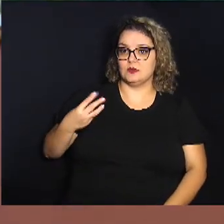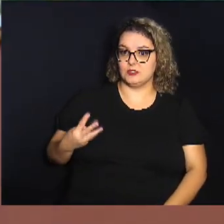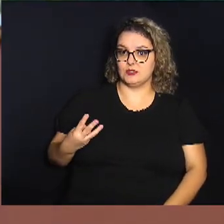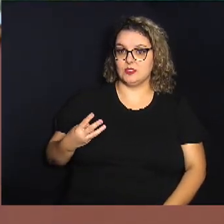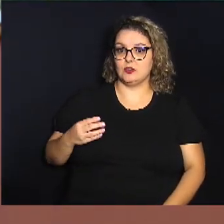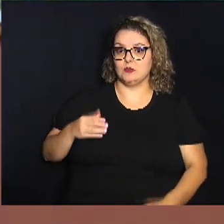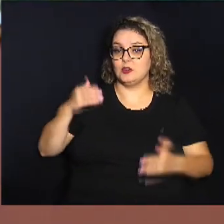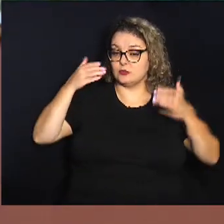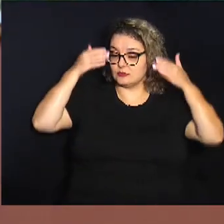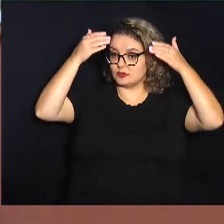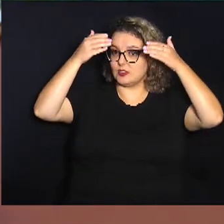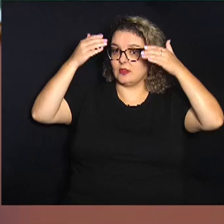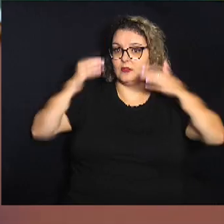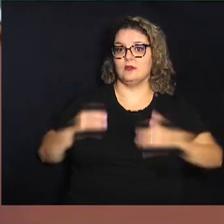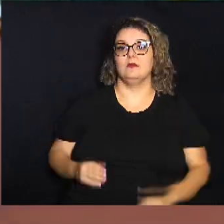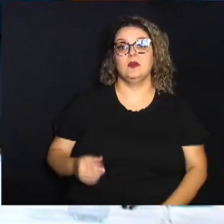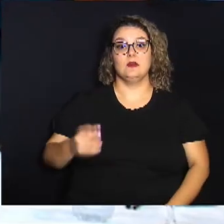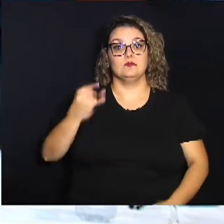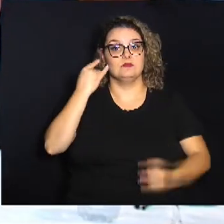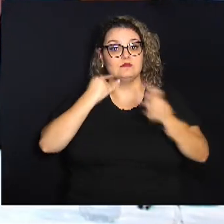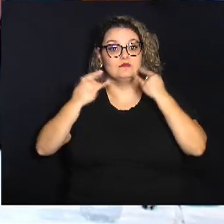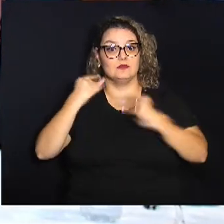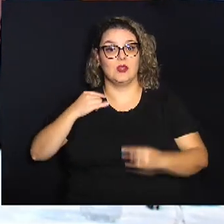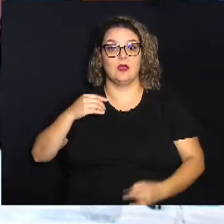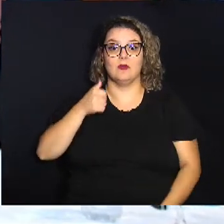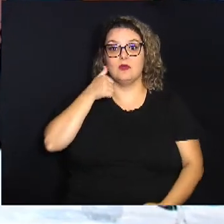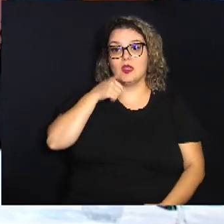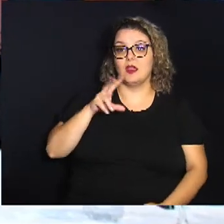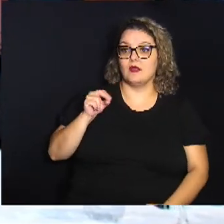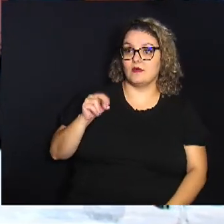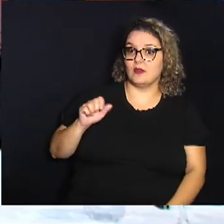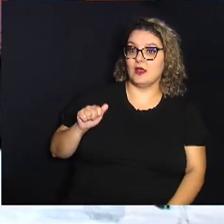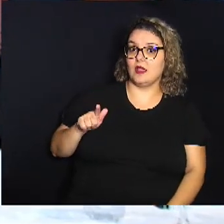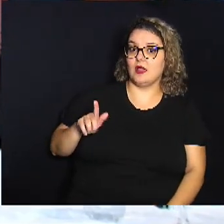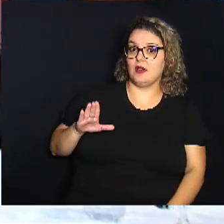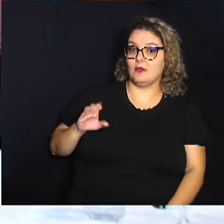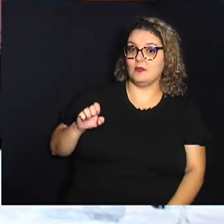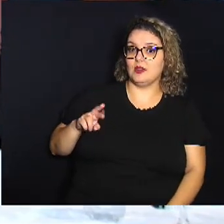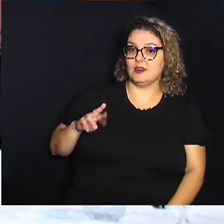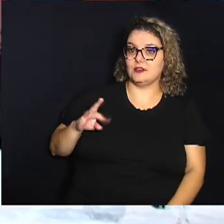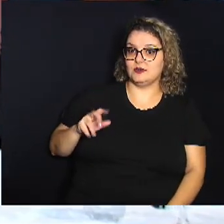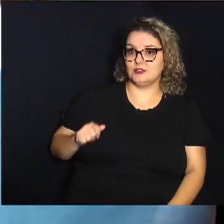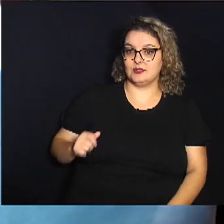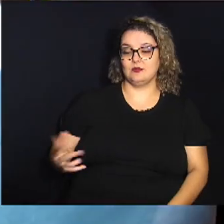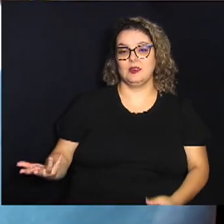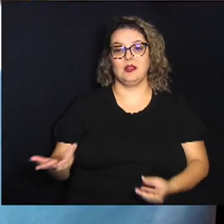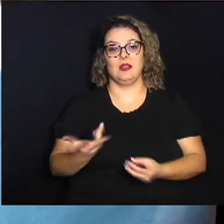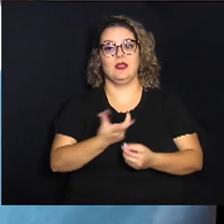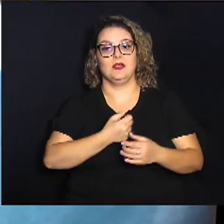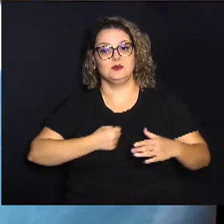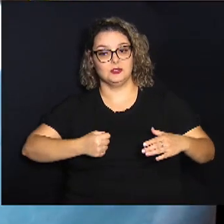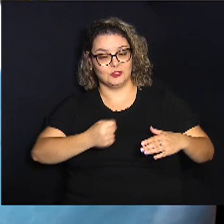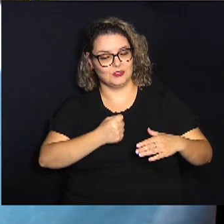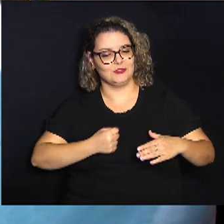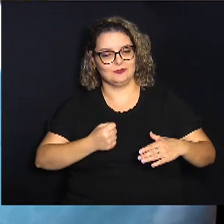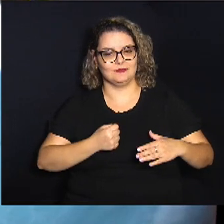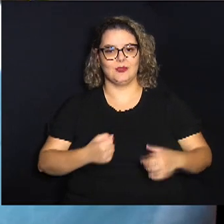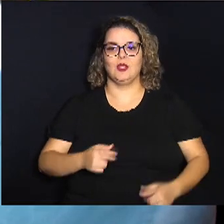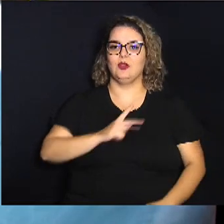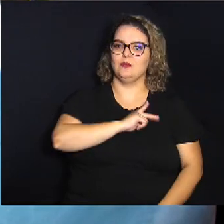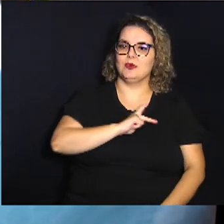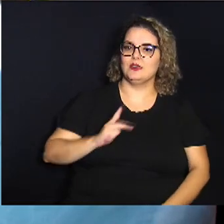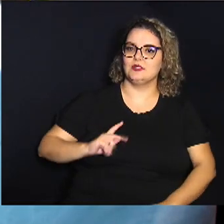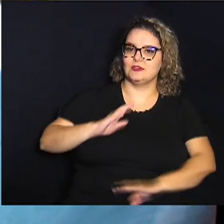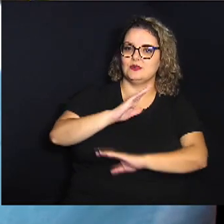inspirado pela avó Albertina, de quem ele herdou a admiração pela arte da cozinha. O presidente da Câmara,